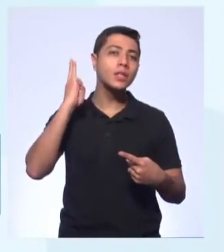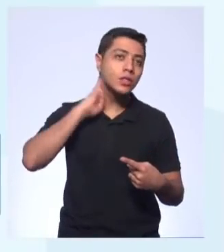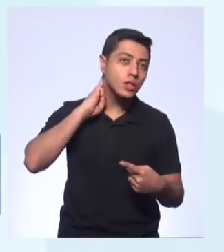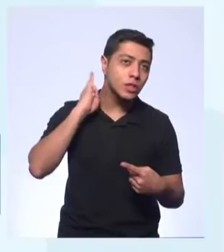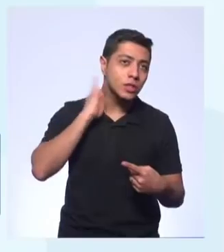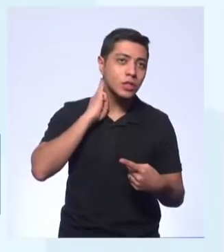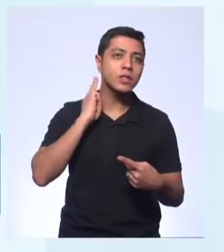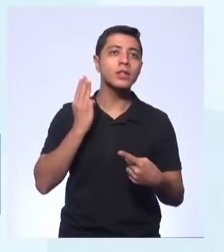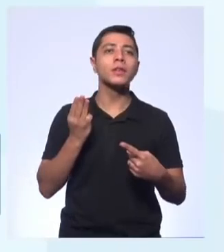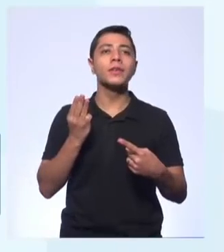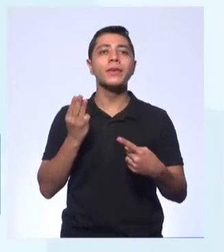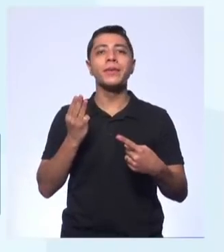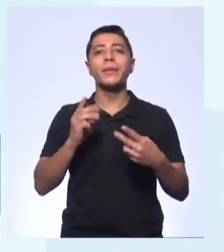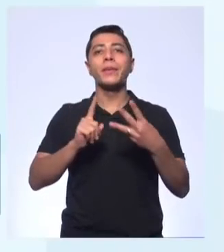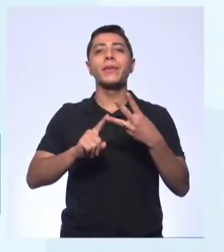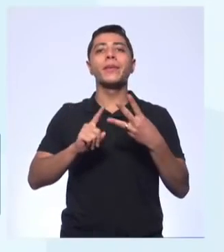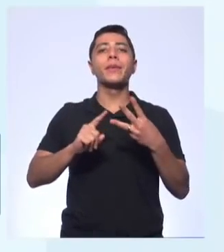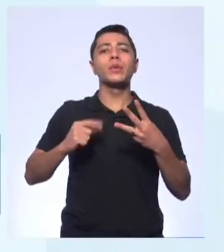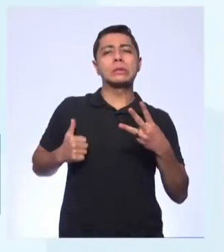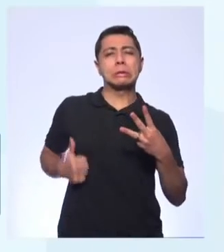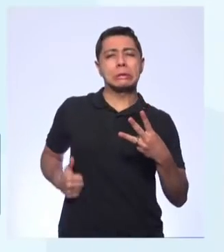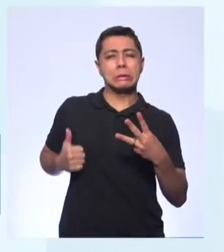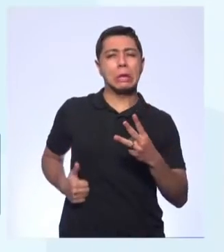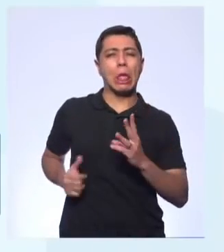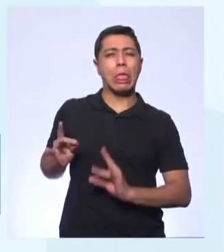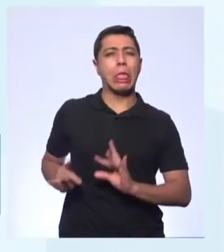relacionado, né, por exemplo, a gente tem dengue, febre